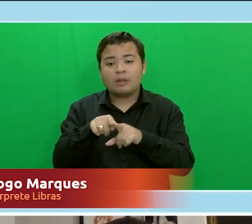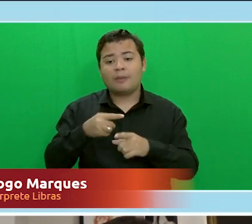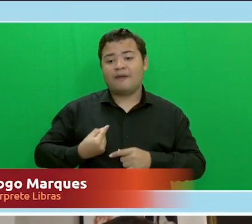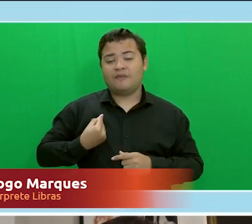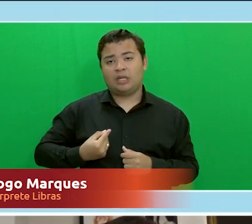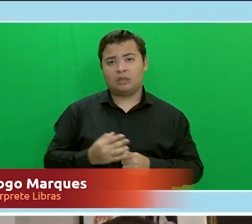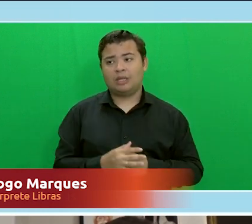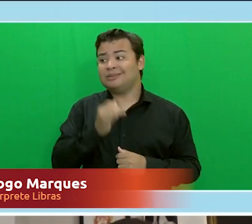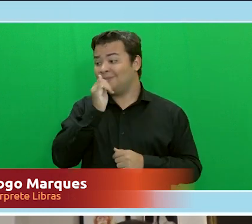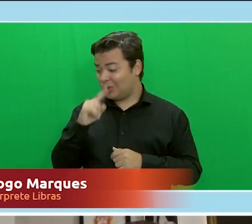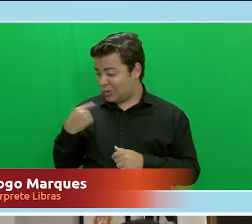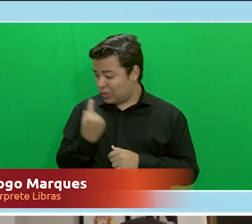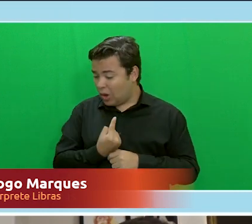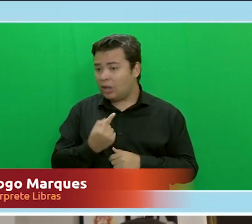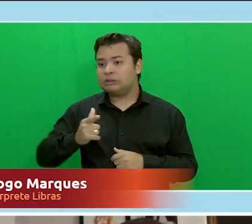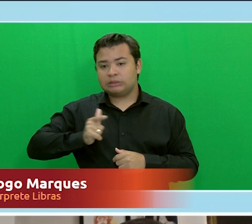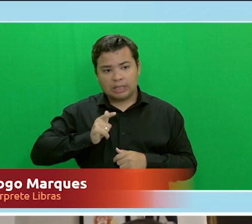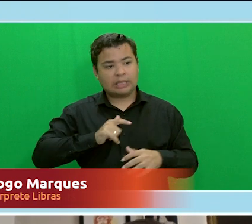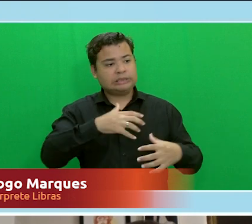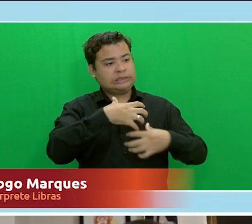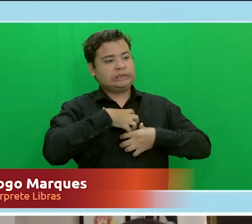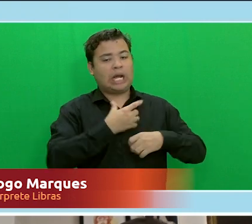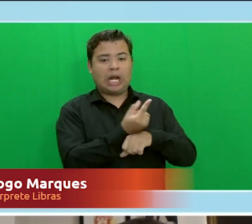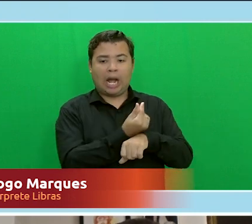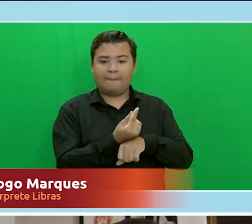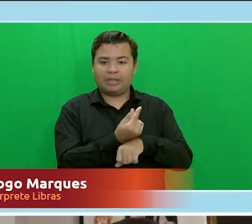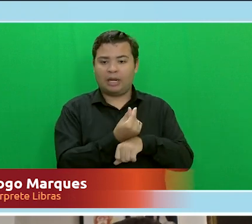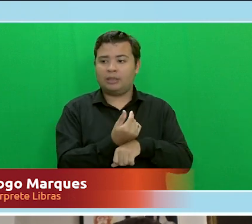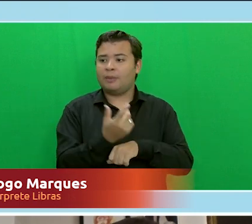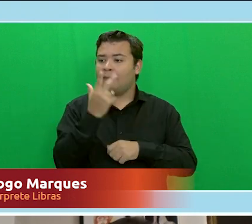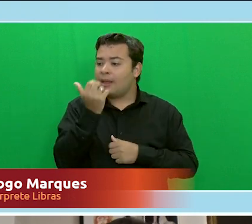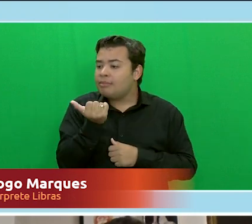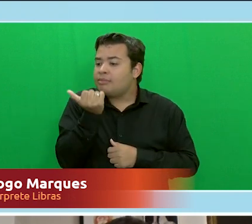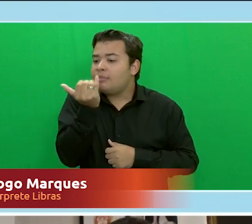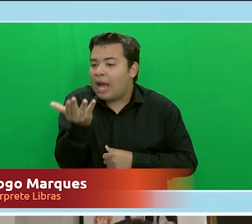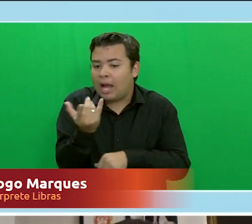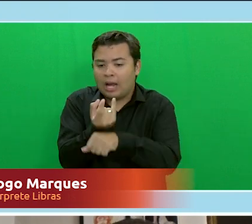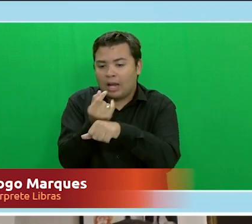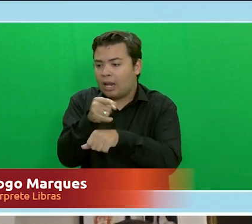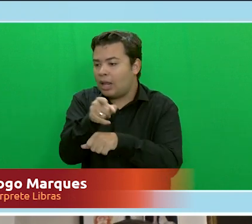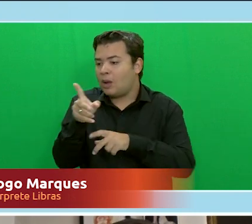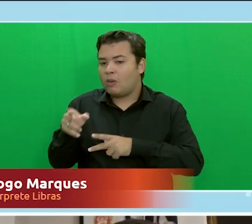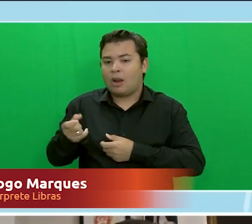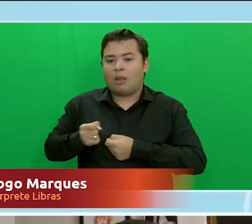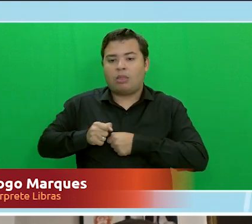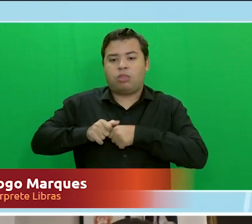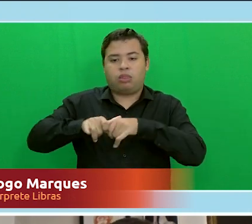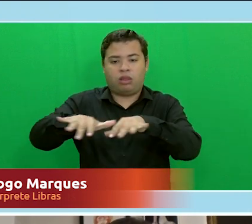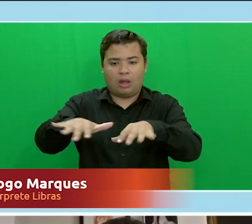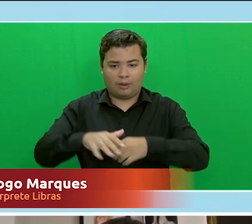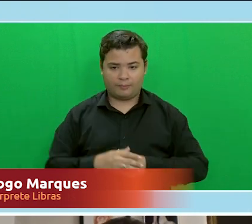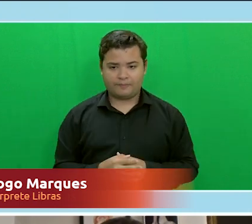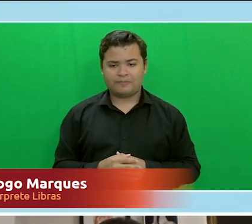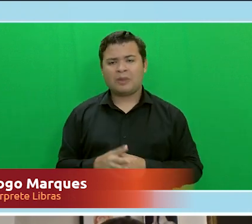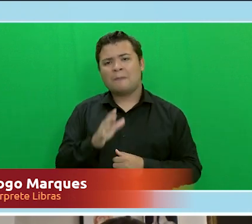quem reproduz ele somos nós. E esse movimento, o ser humano não é passível de alienação